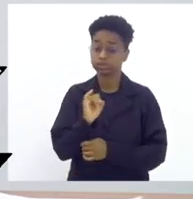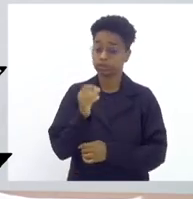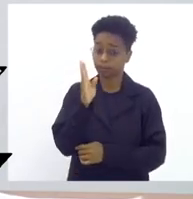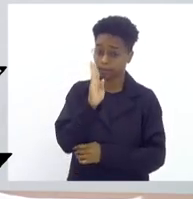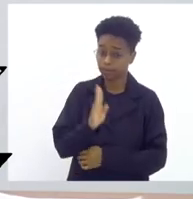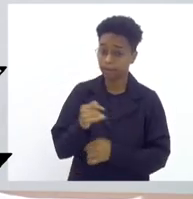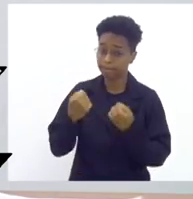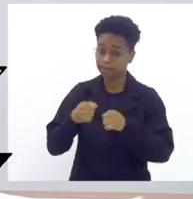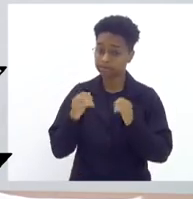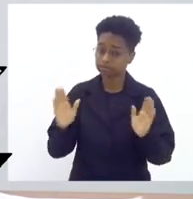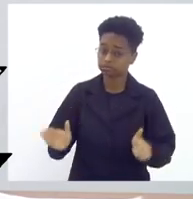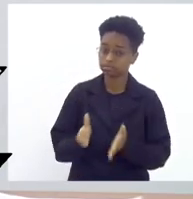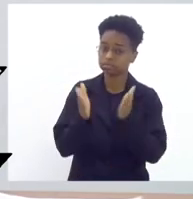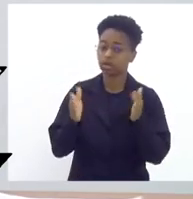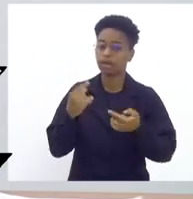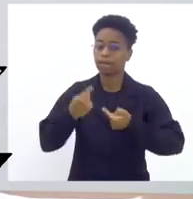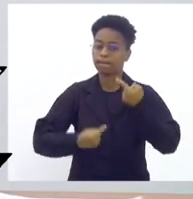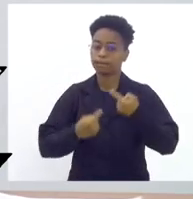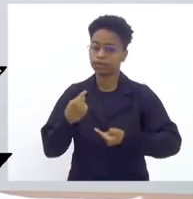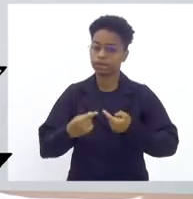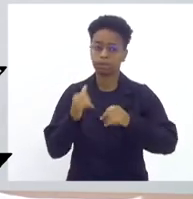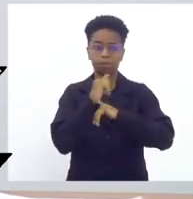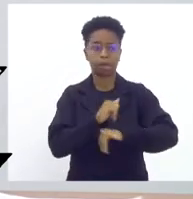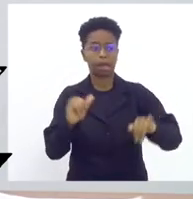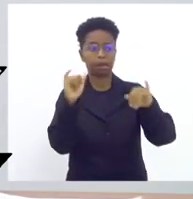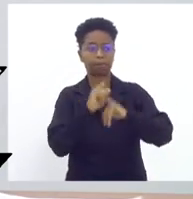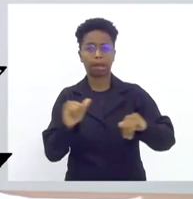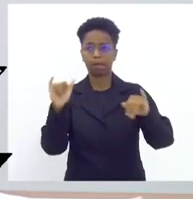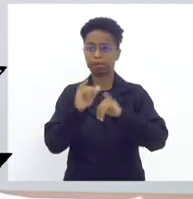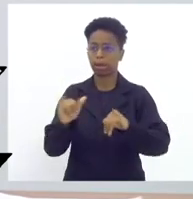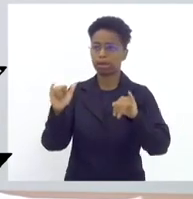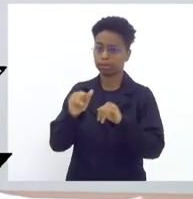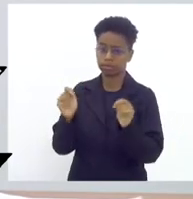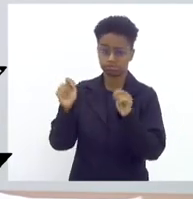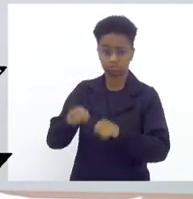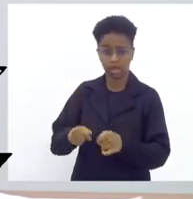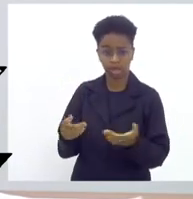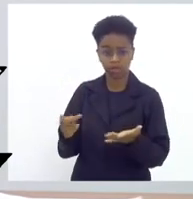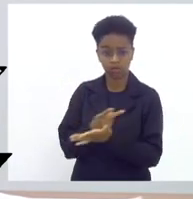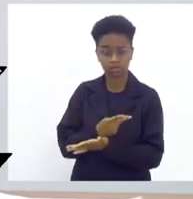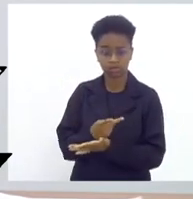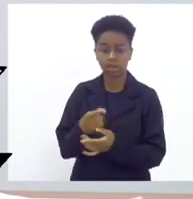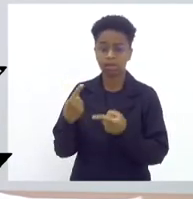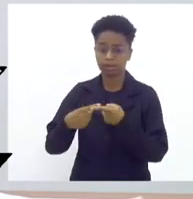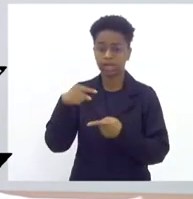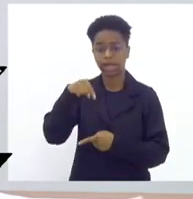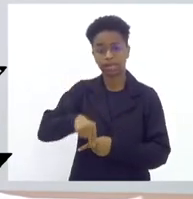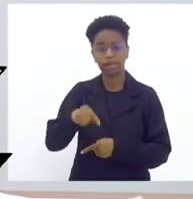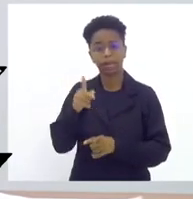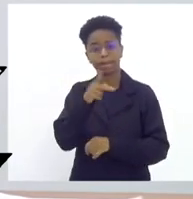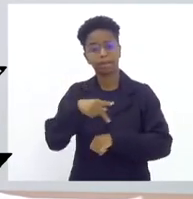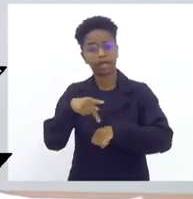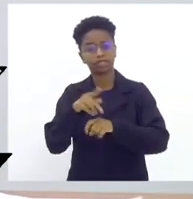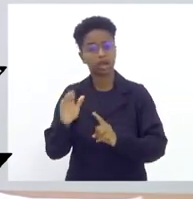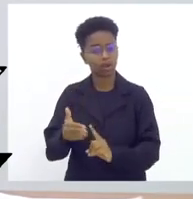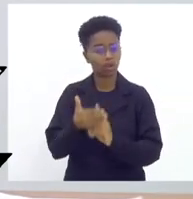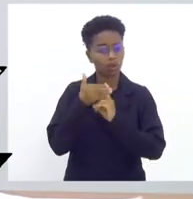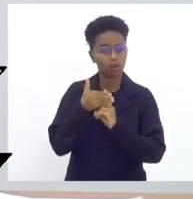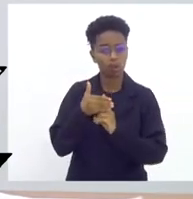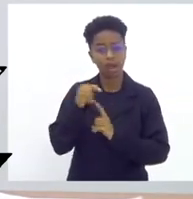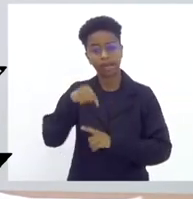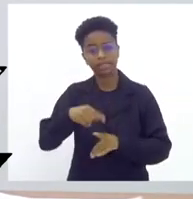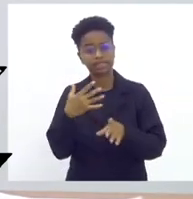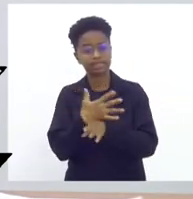precisa promover as políticas que ele tanto aladia que pode promover o país que acolhe aqui